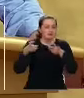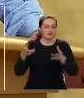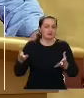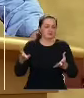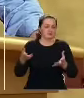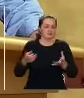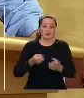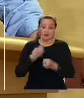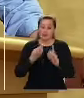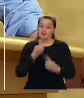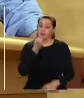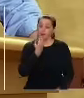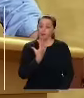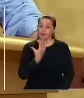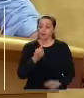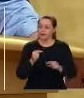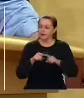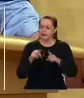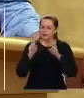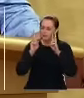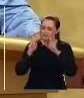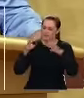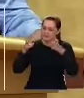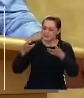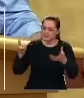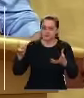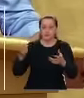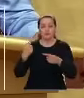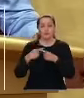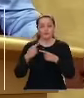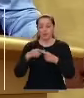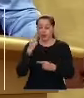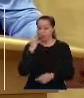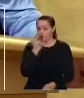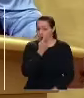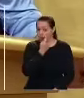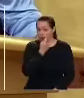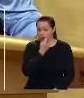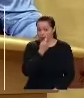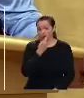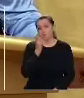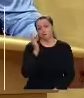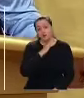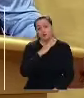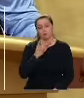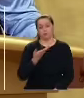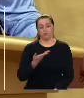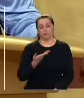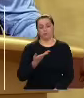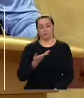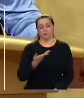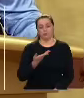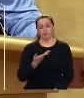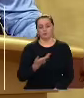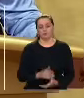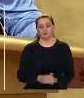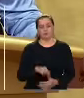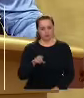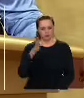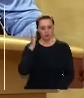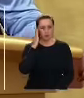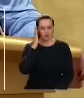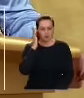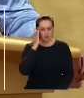bom não se vê. Por quê? Porque os olhos se tornaram maus olhos. Você sabe